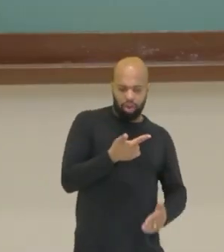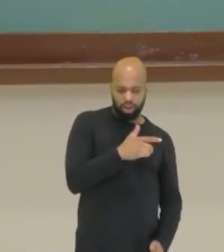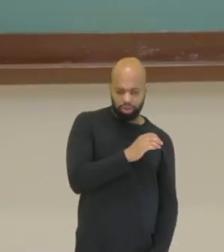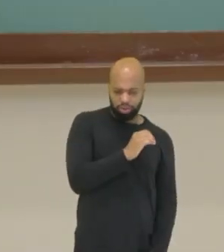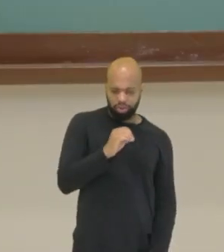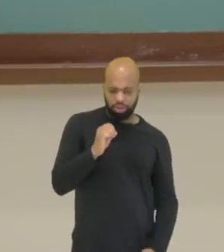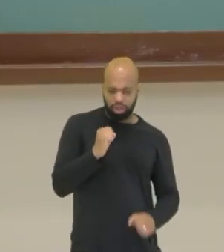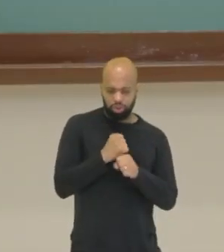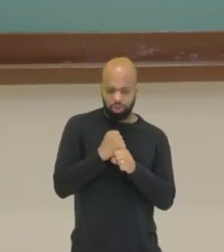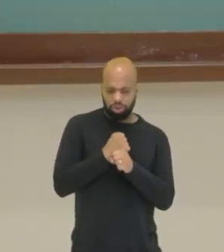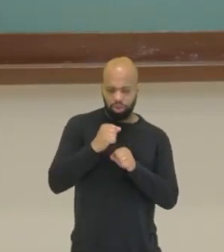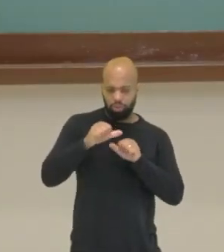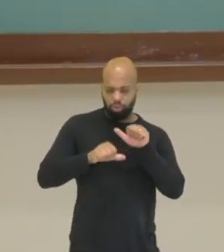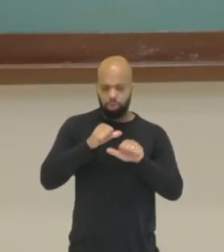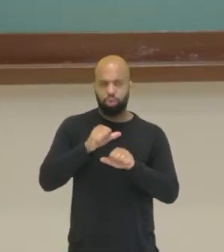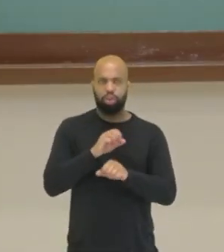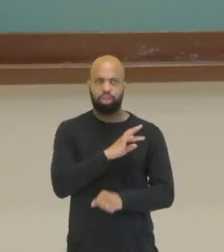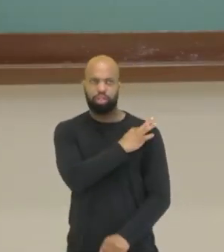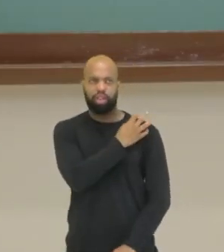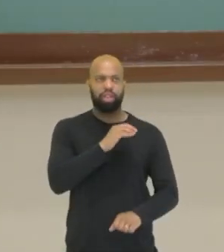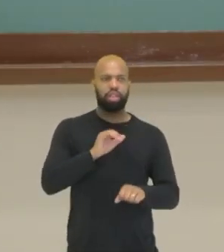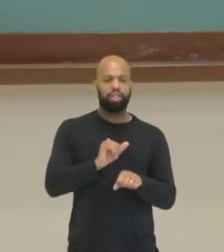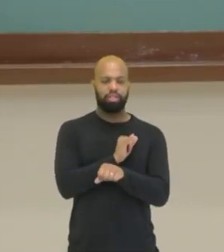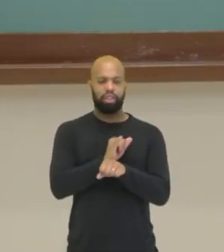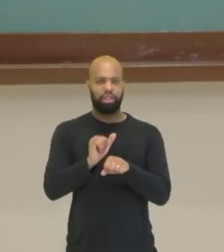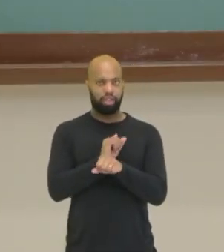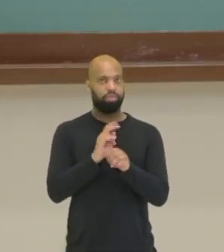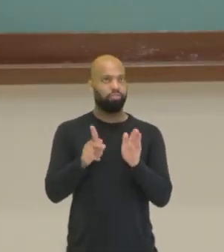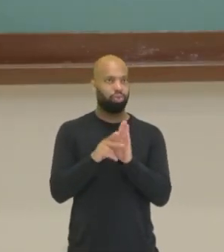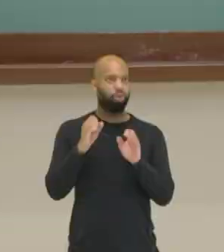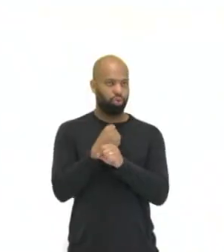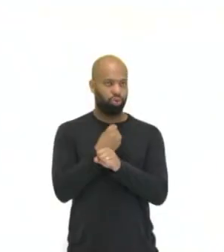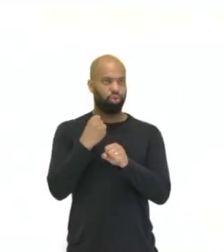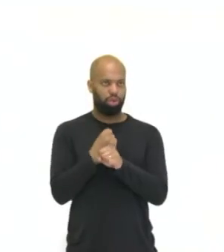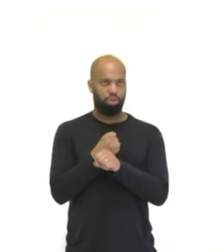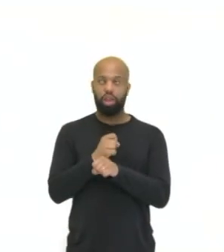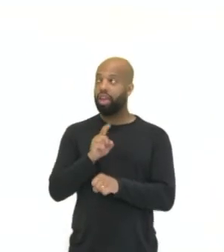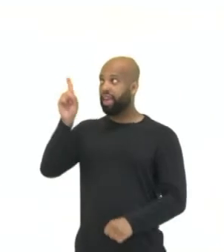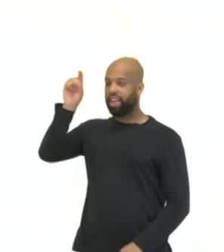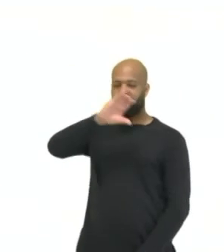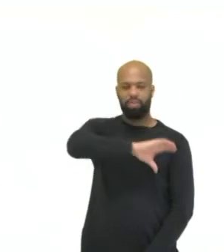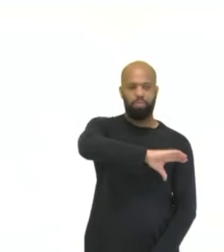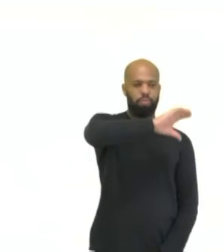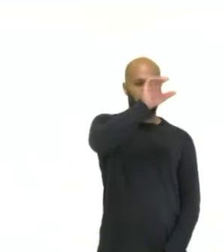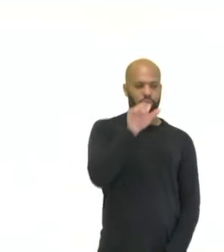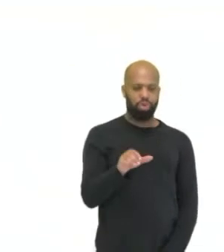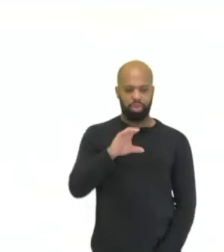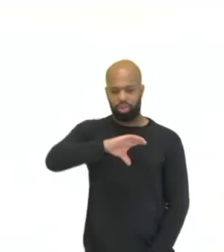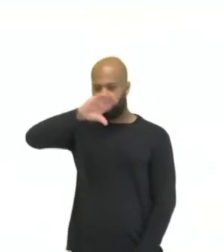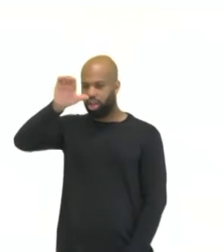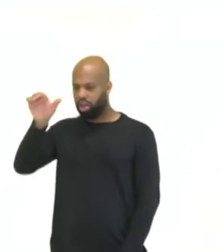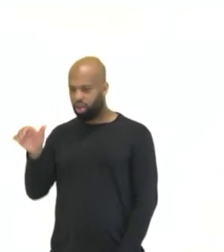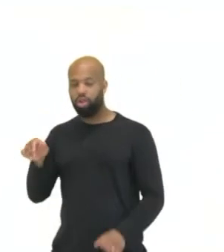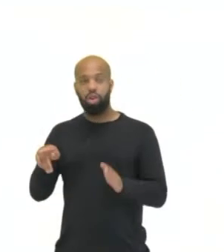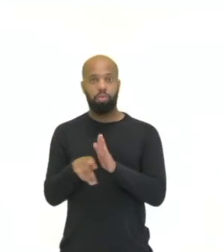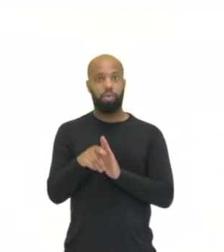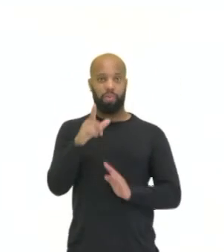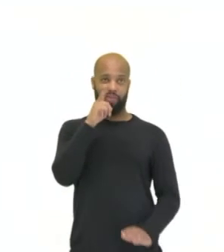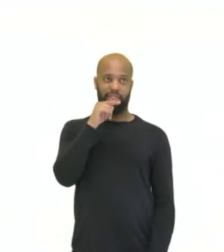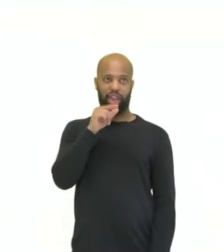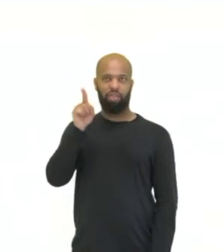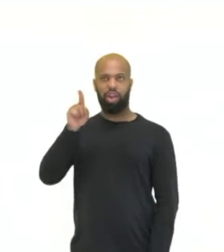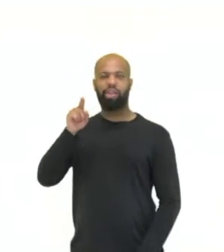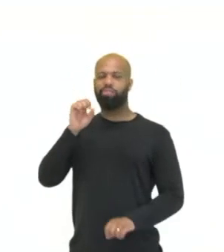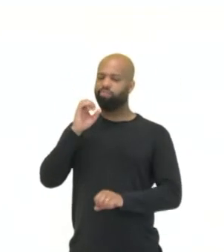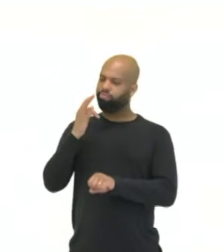a técnica de construção. Visto até hoje, com inúmeros portais e aquedutos, isso mostra que eles eram muito resistentes. Gente, eu estou mostrando uma